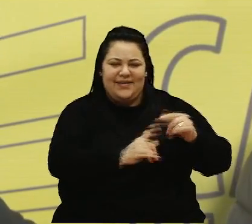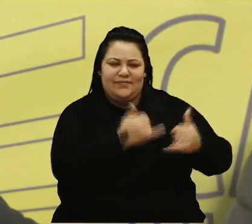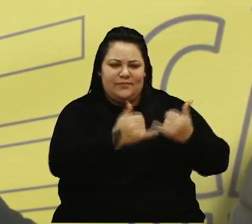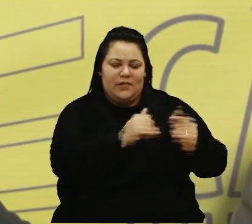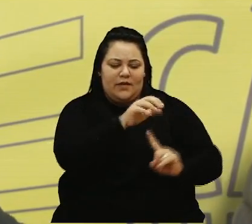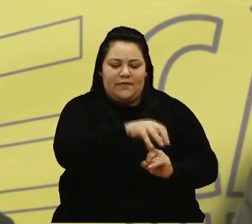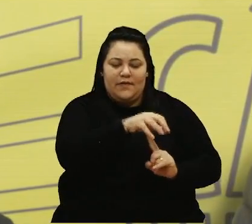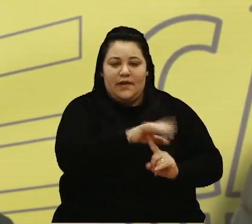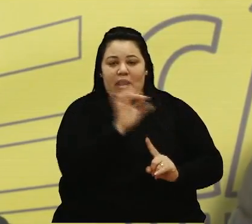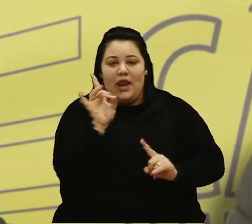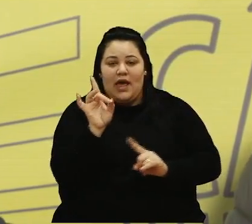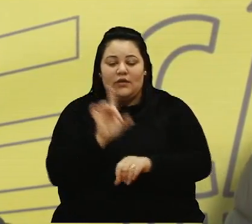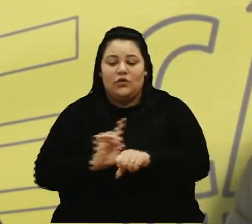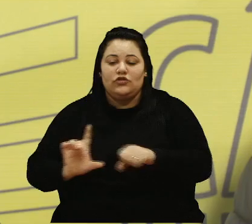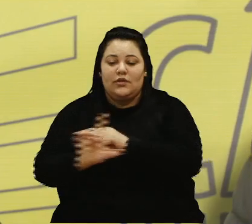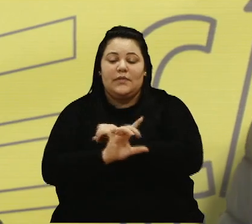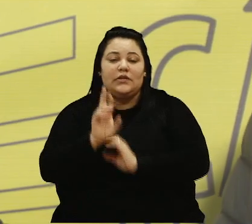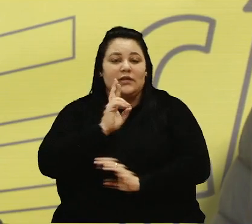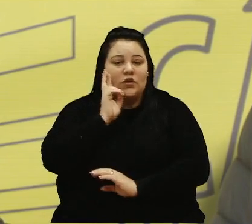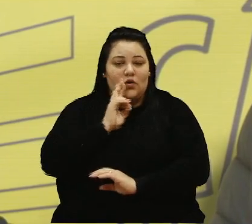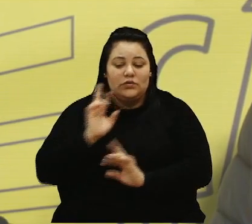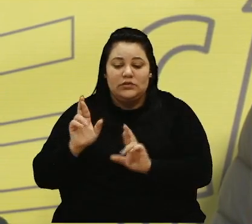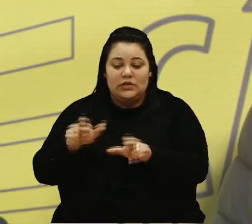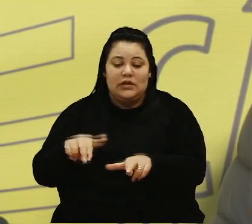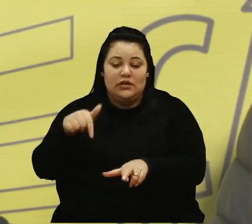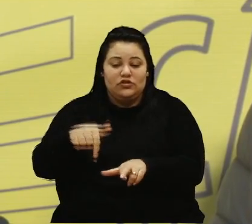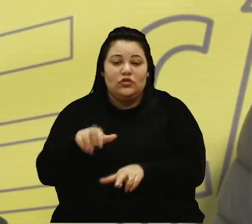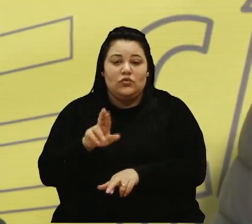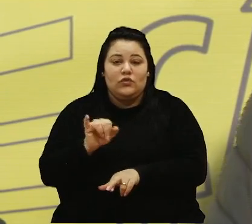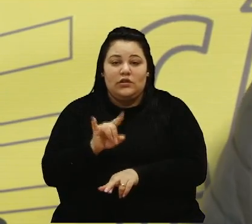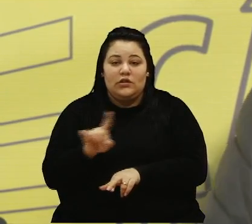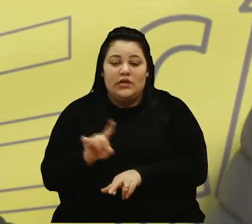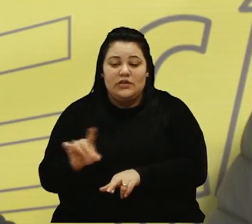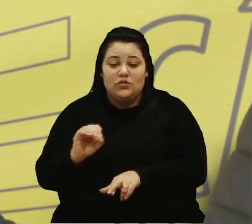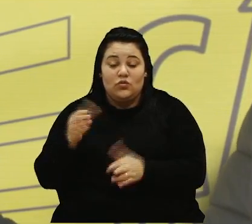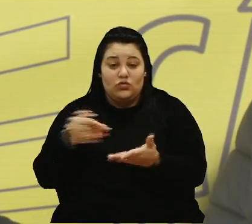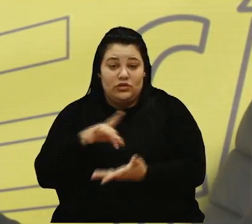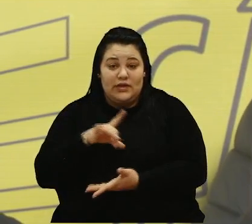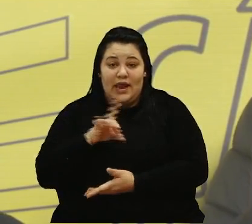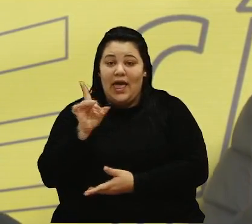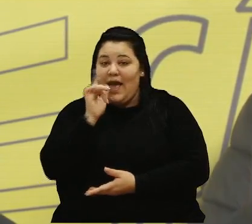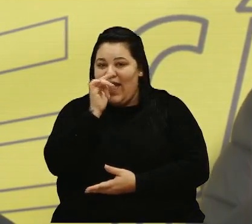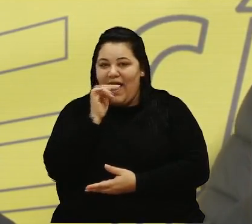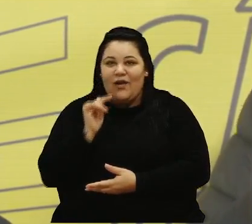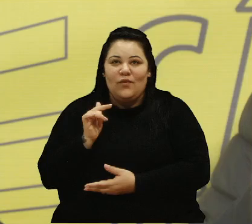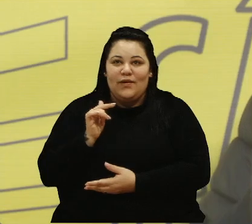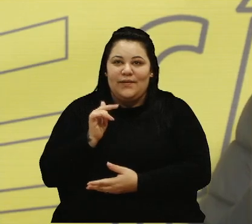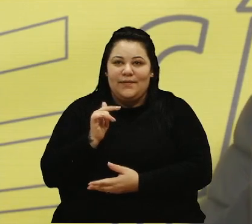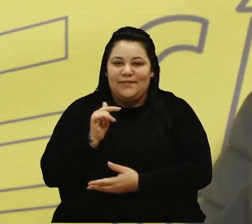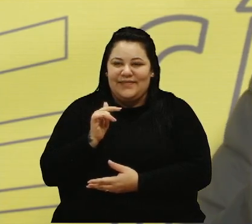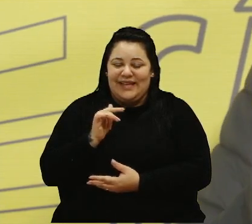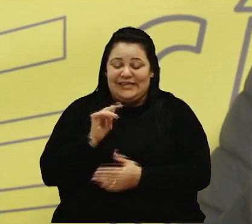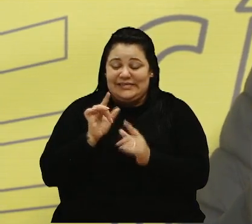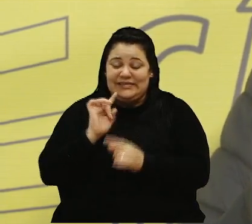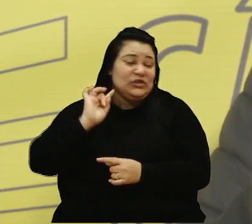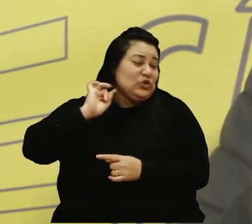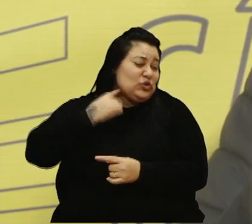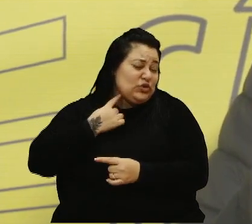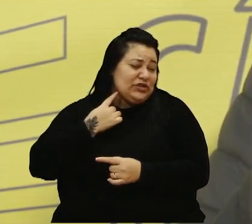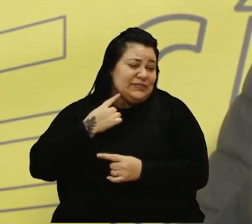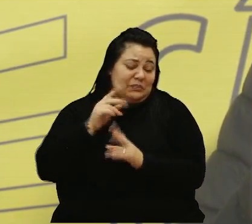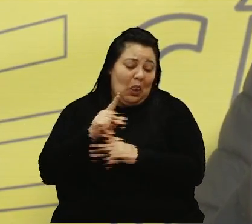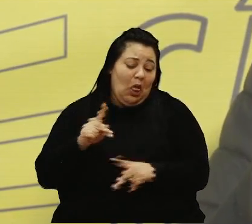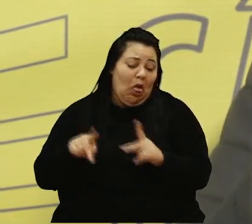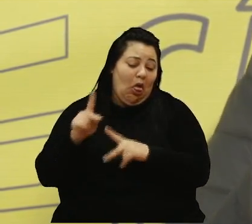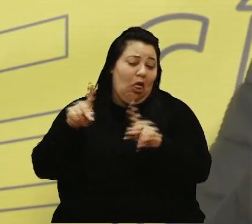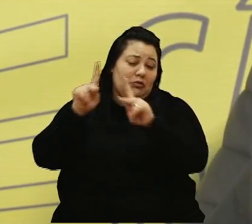no loteamento Parque das Rosas, que é na região do Desvio Risso, né? Hoje nós temos uma região lá onde a água está muito poluída, né? E aí, em razão